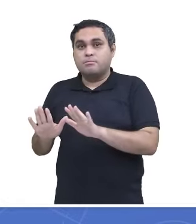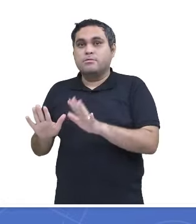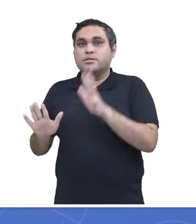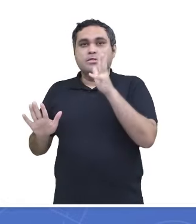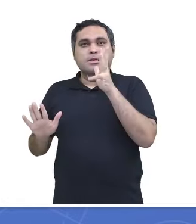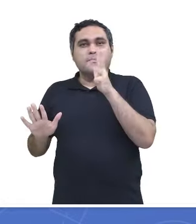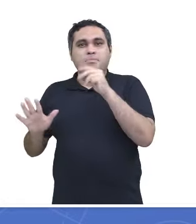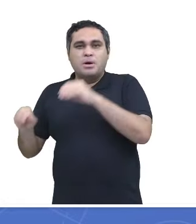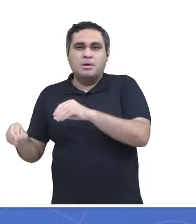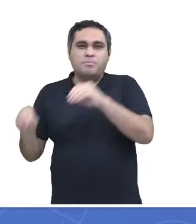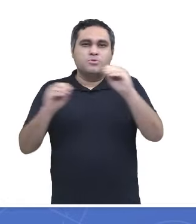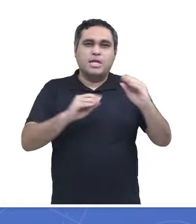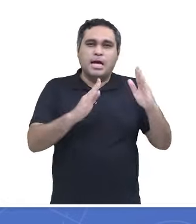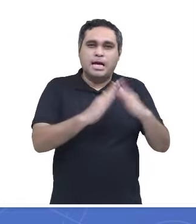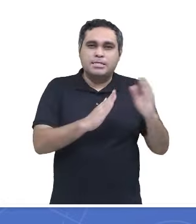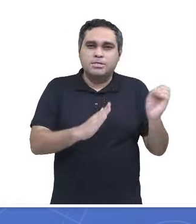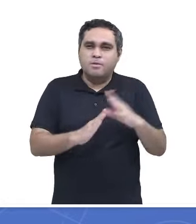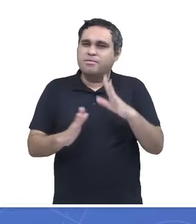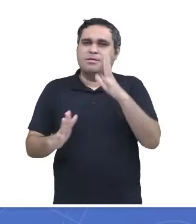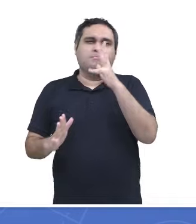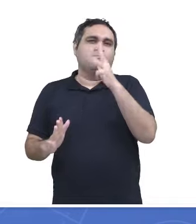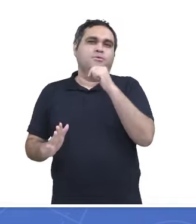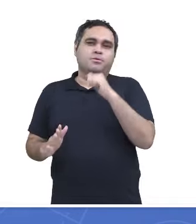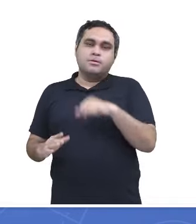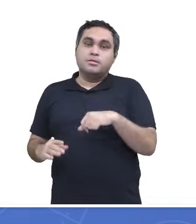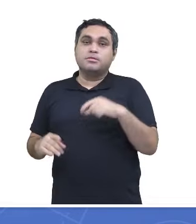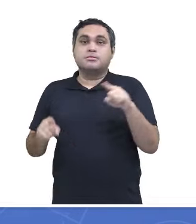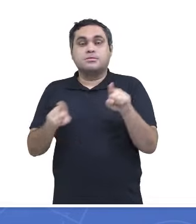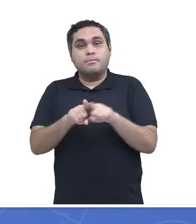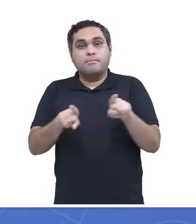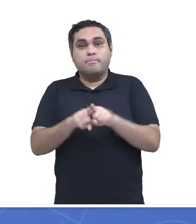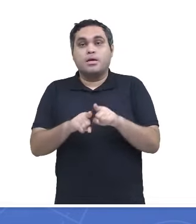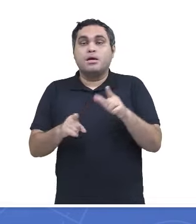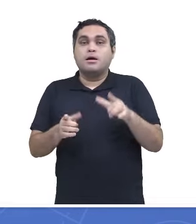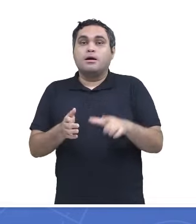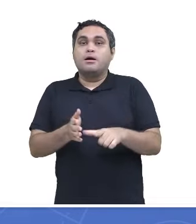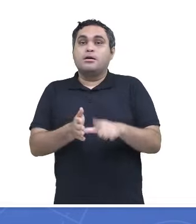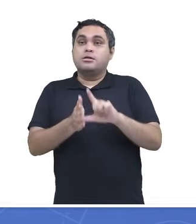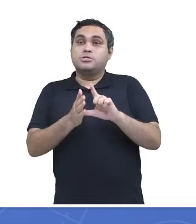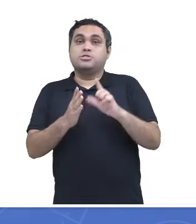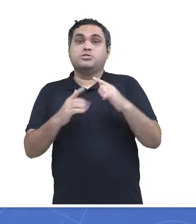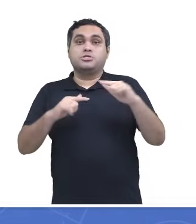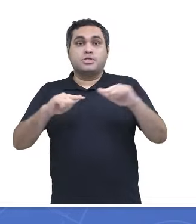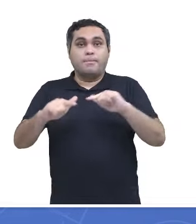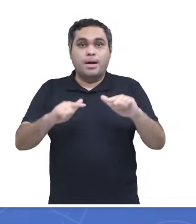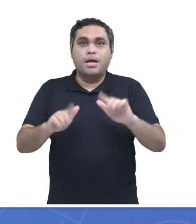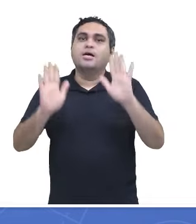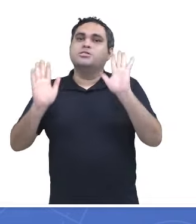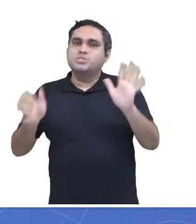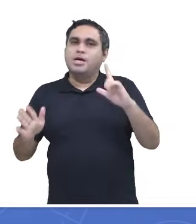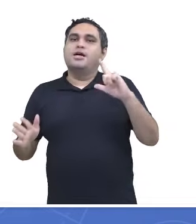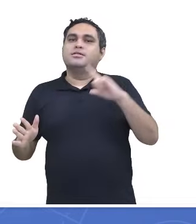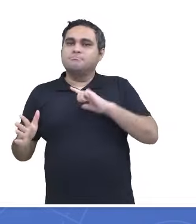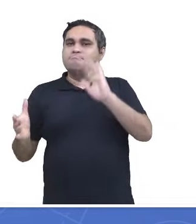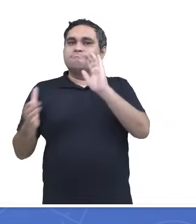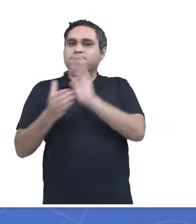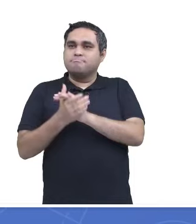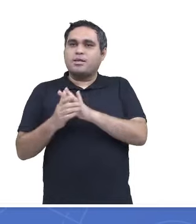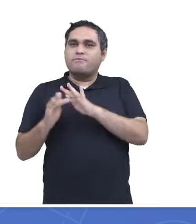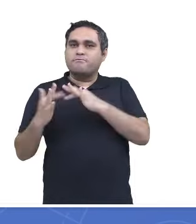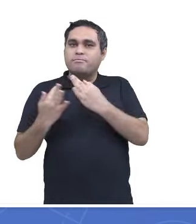constituem família antes de casar, antes de estudar, né, antes de entrar no mercado de trabalho. Então a gente vai exatamente ver como